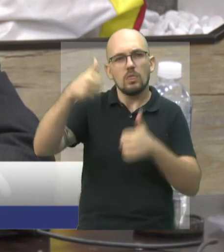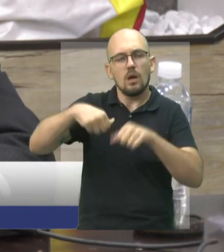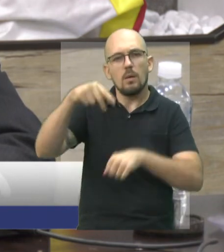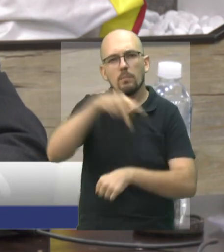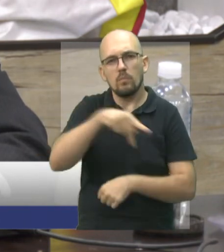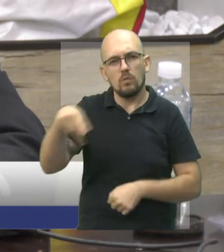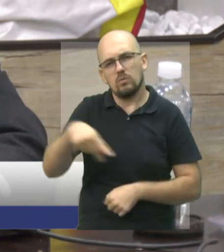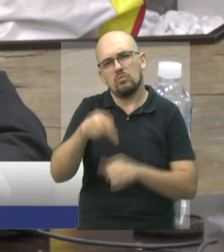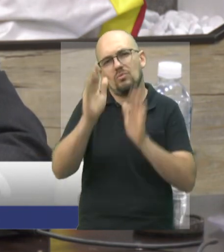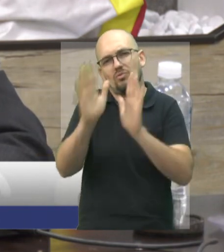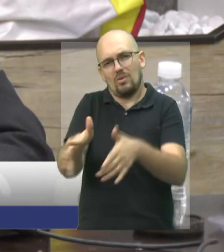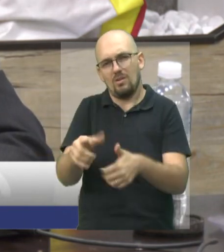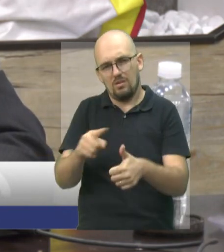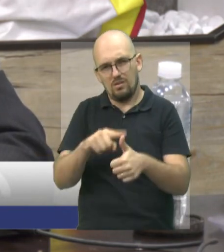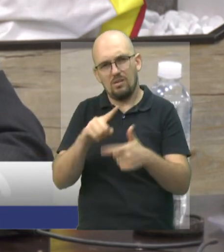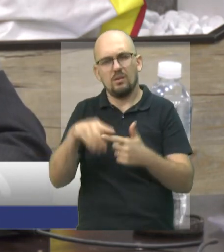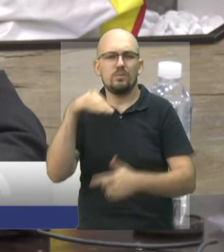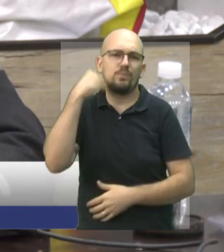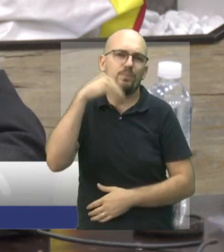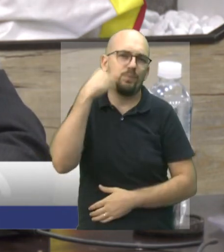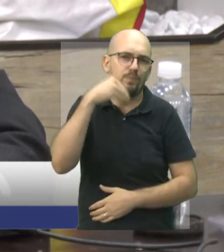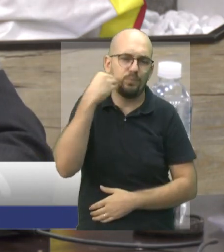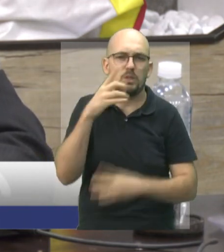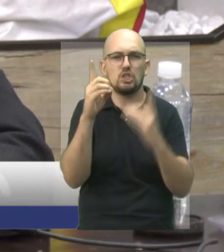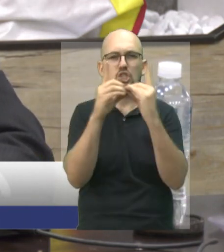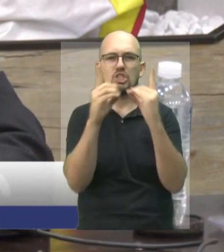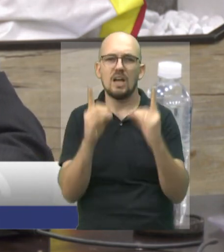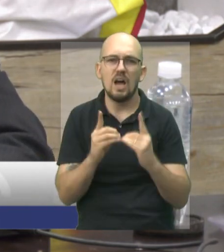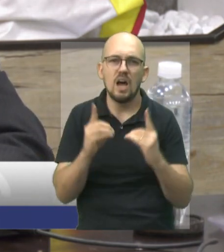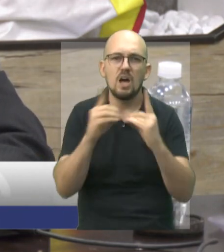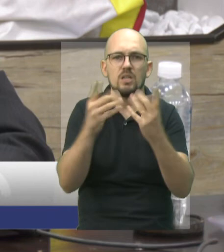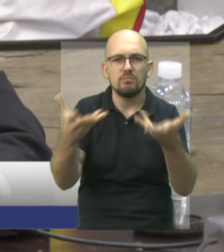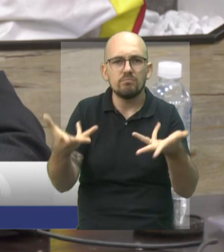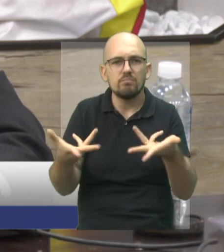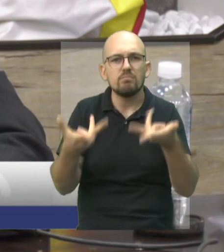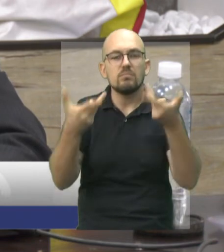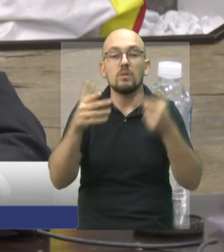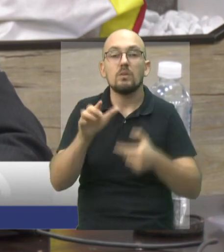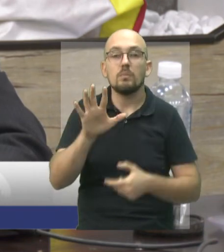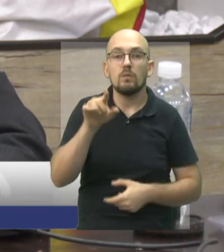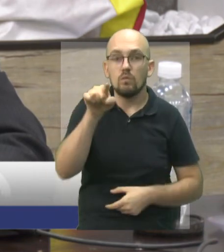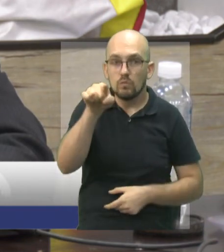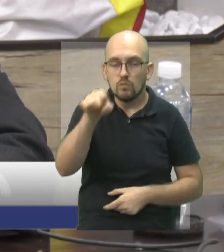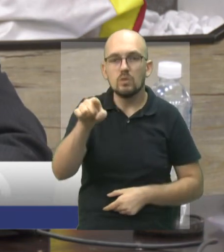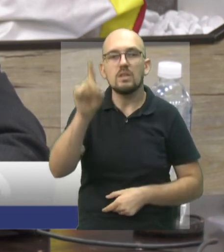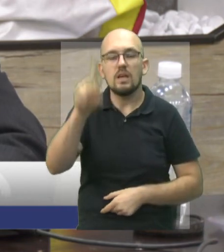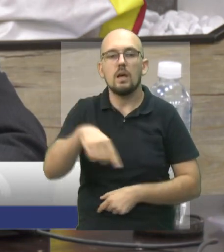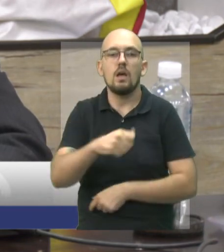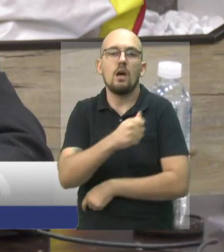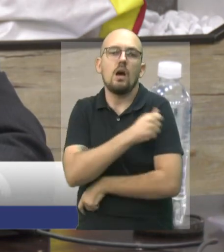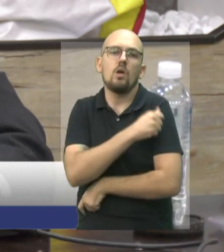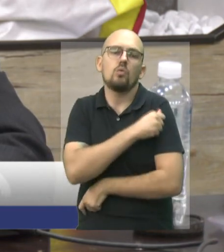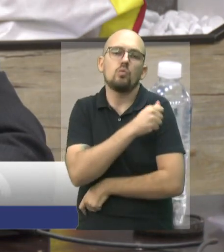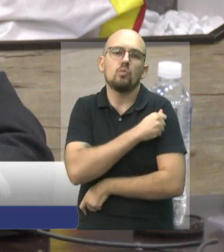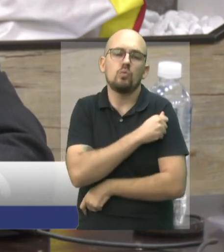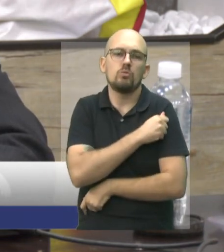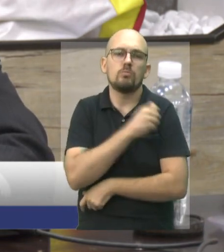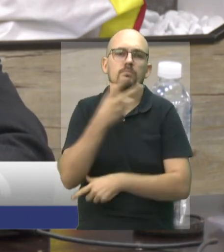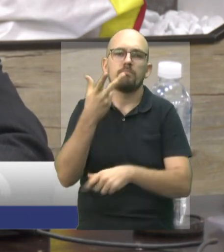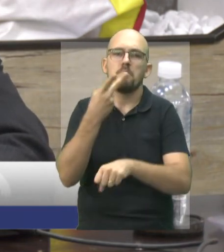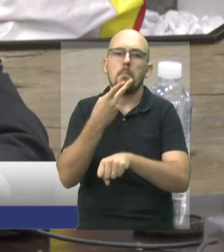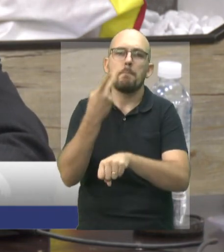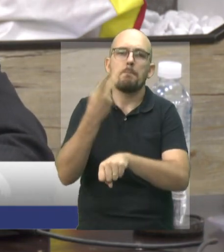é, pela sua didática, você foi um aluno premiado e